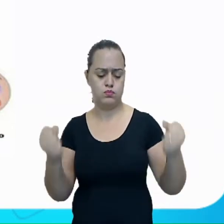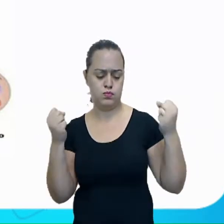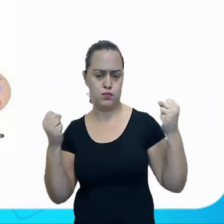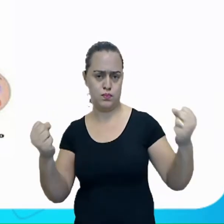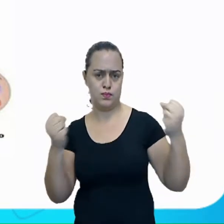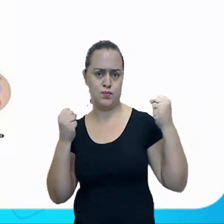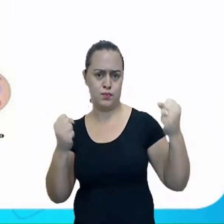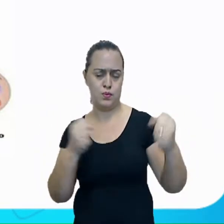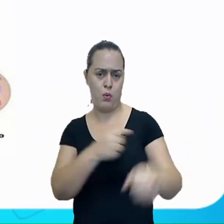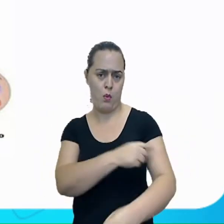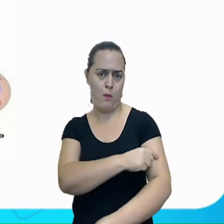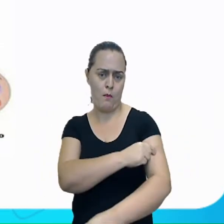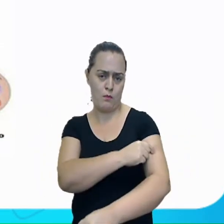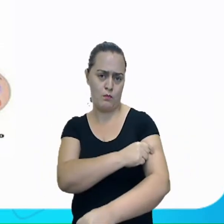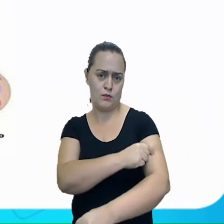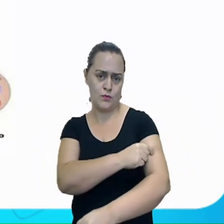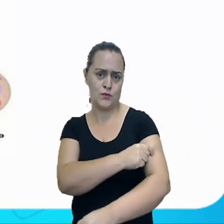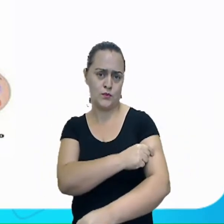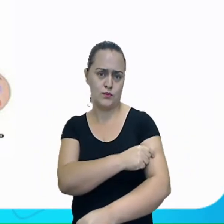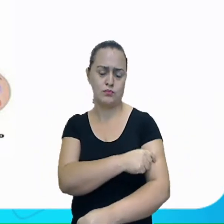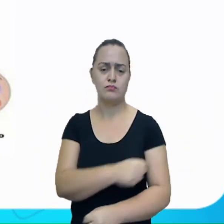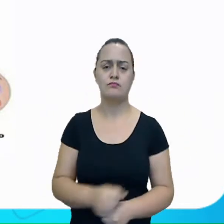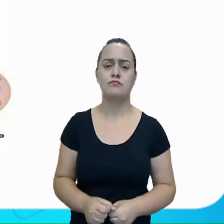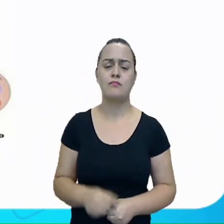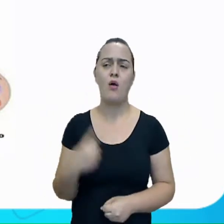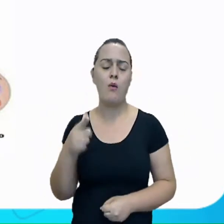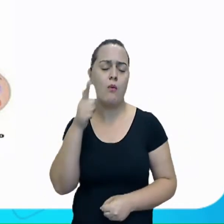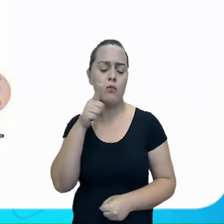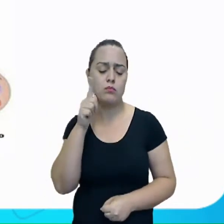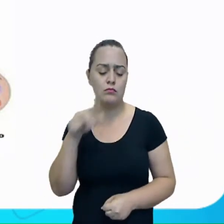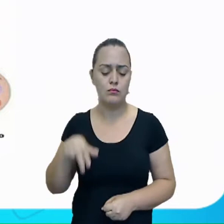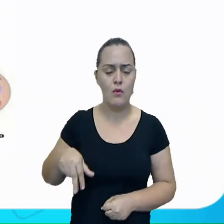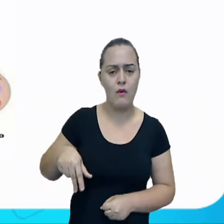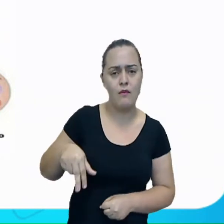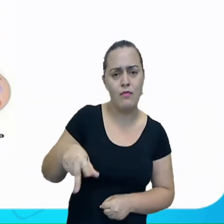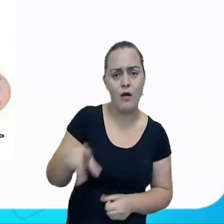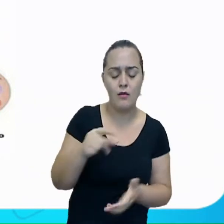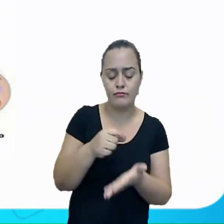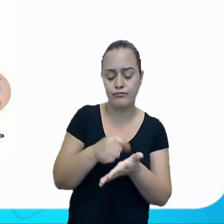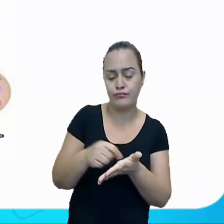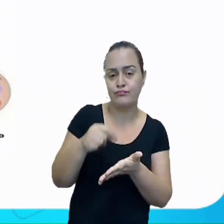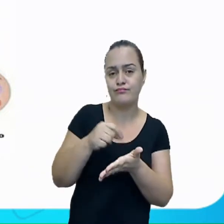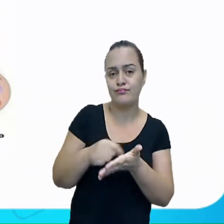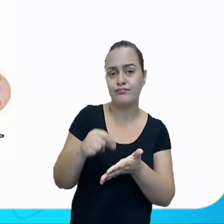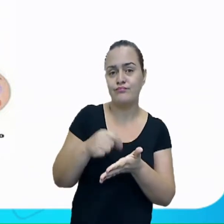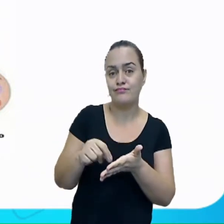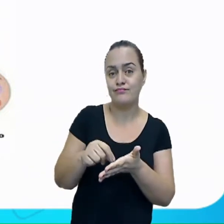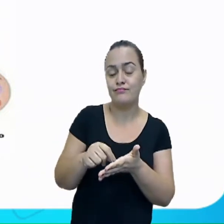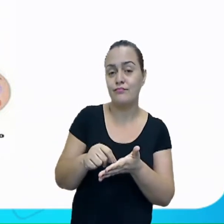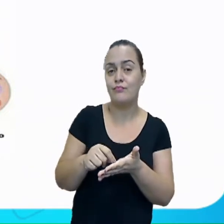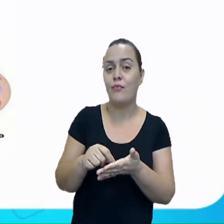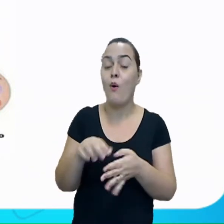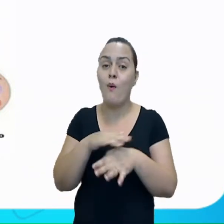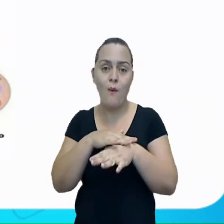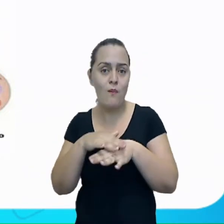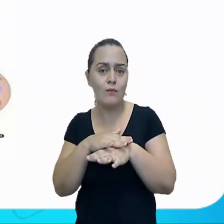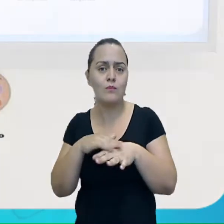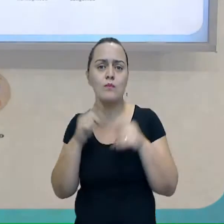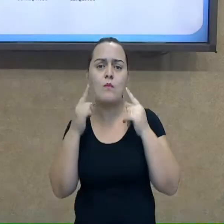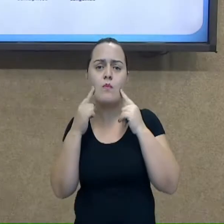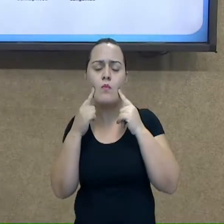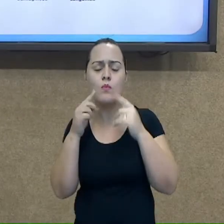músculos. Então, quando a gente consegue andar, escrever, eu estou conversando, porque